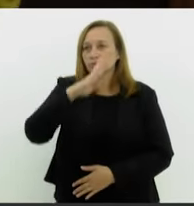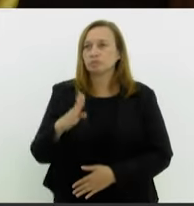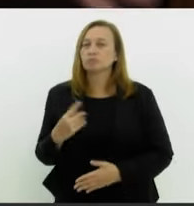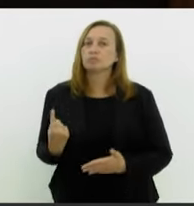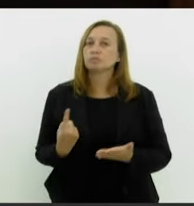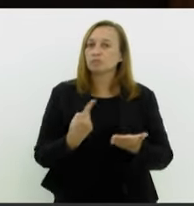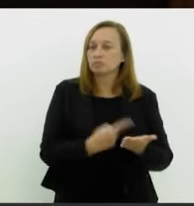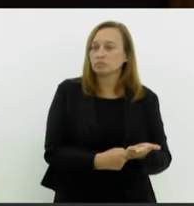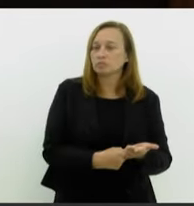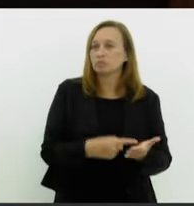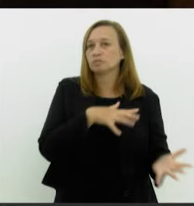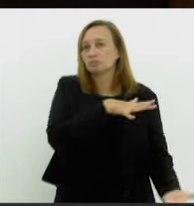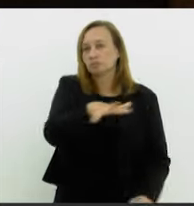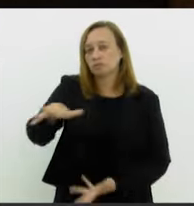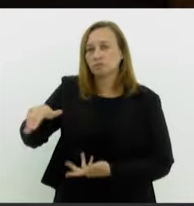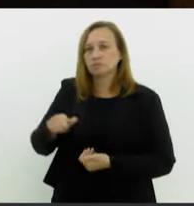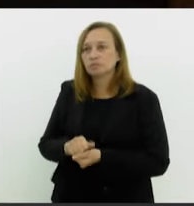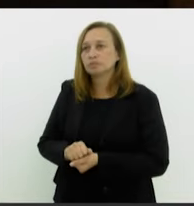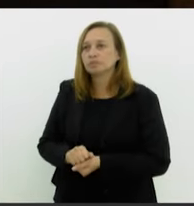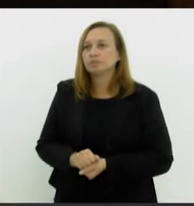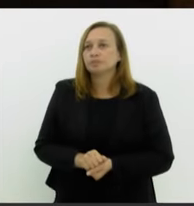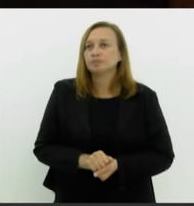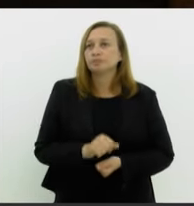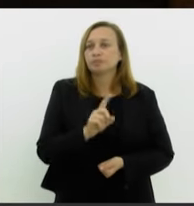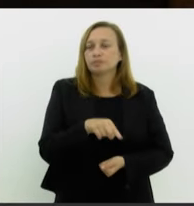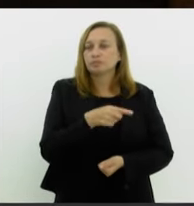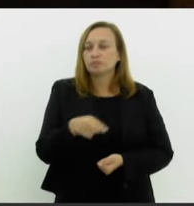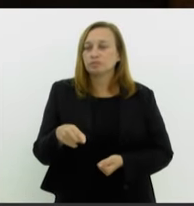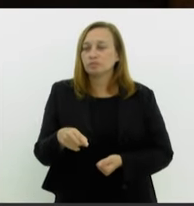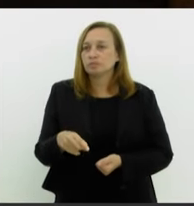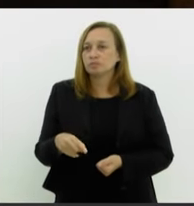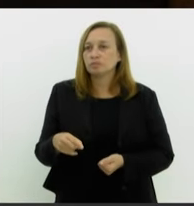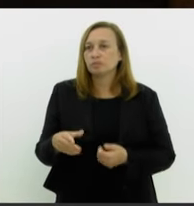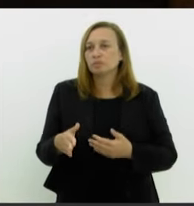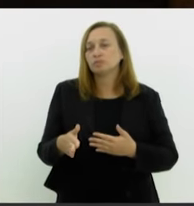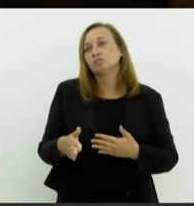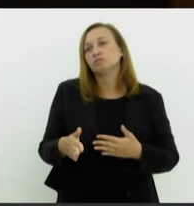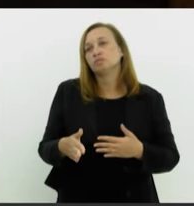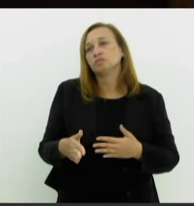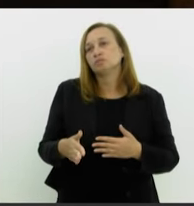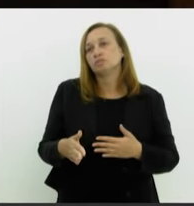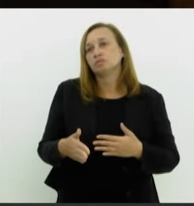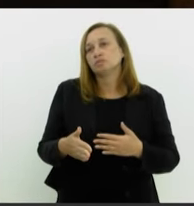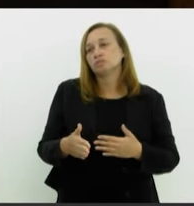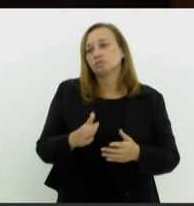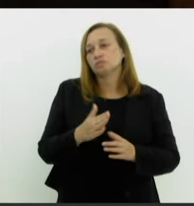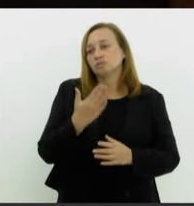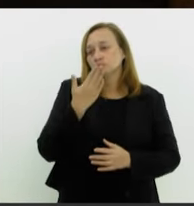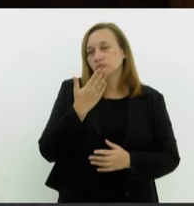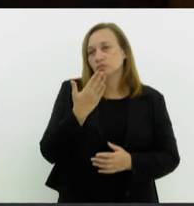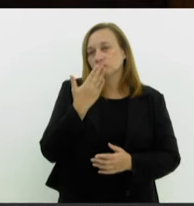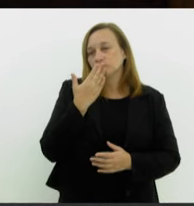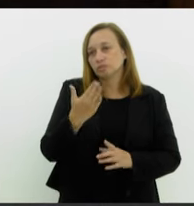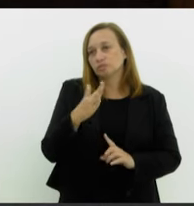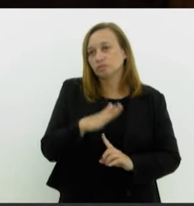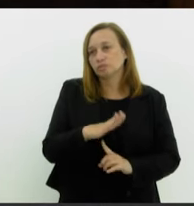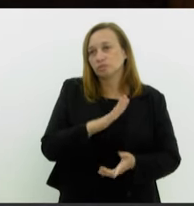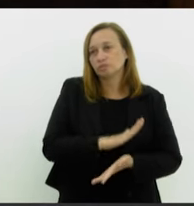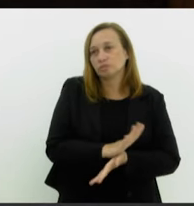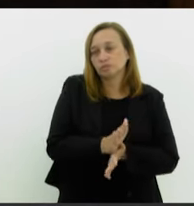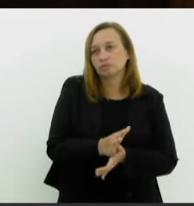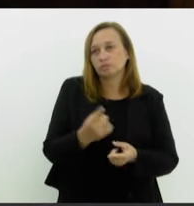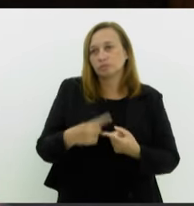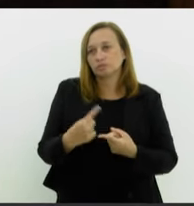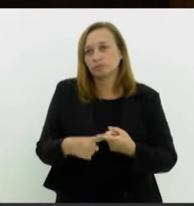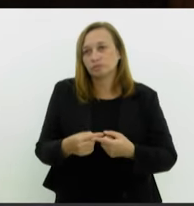internacionalmente a eliminar toda forma de discriminação contra as mulheres por isso que a violência obstétrica é importante porque